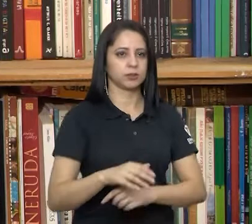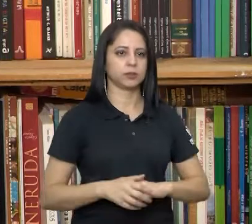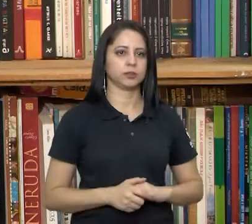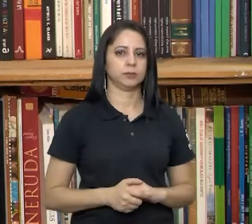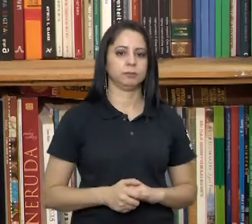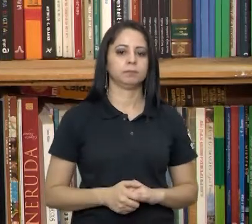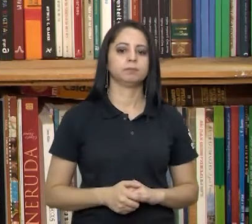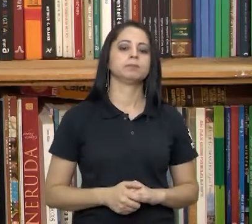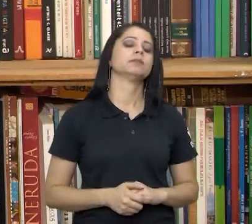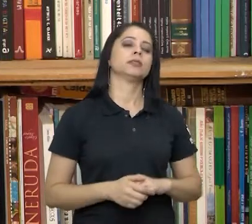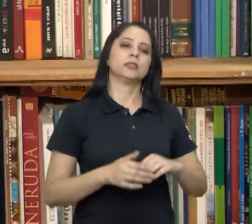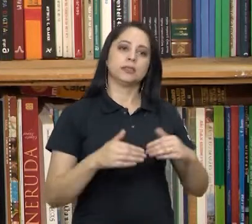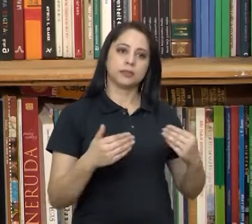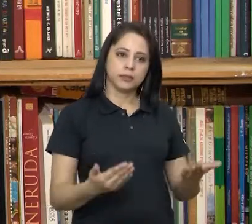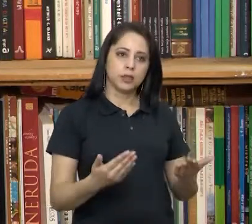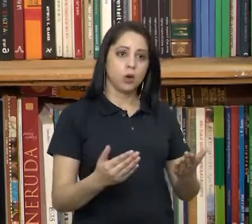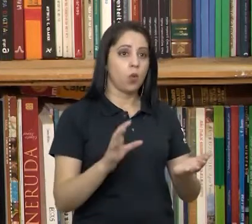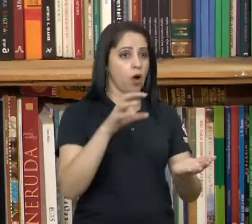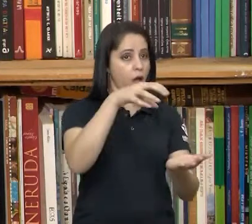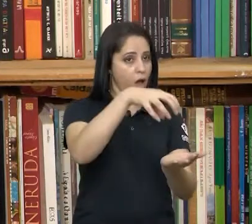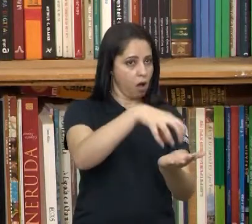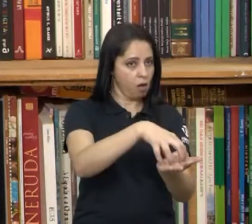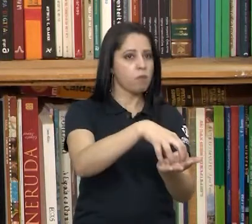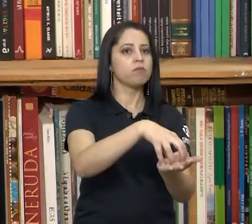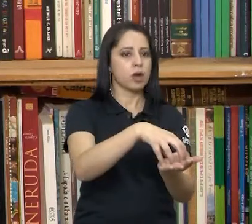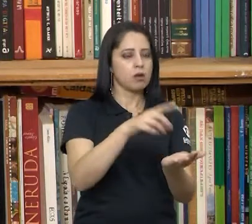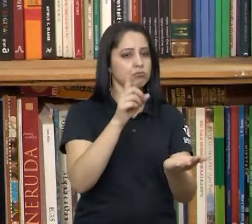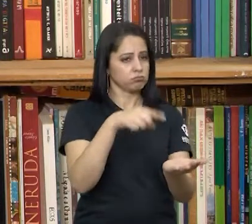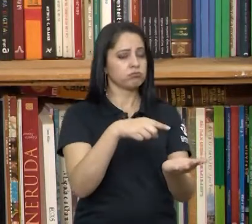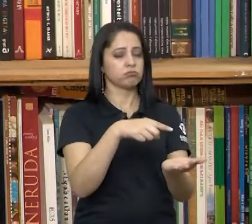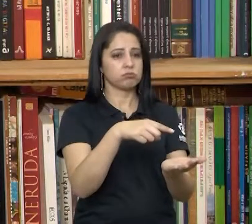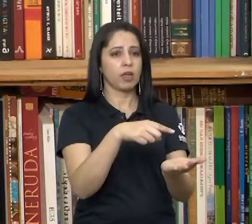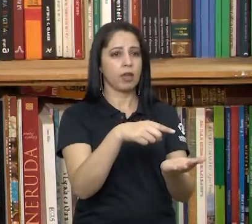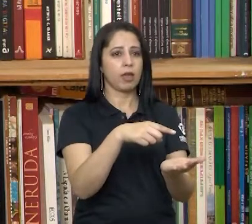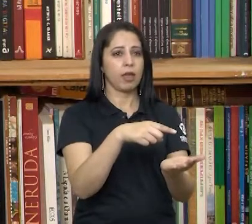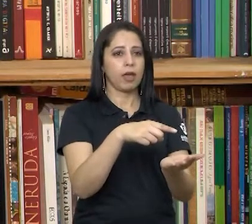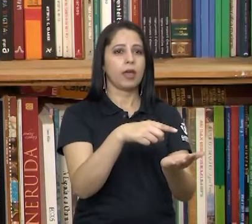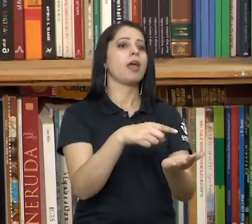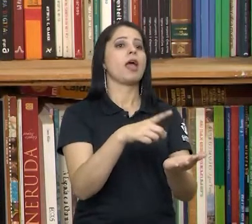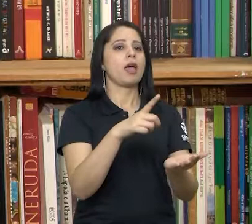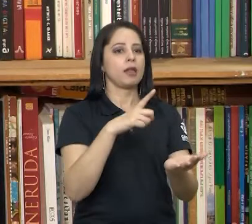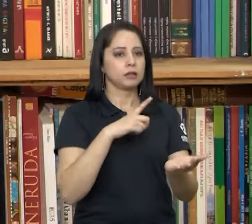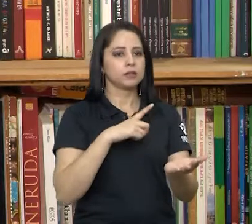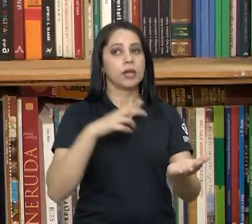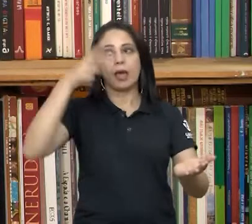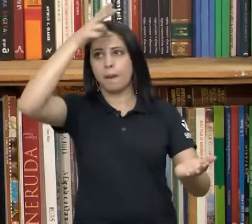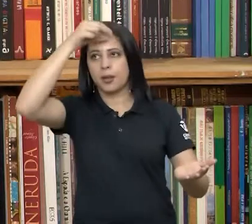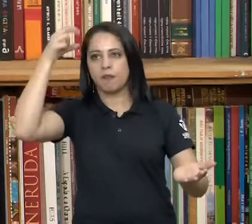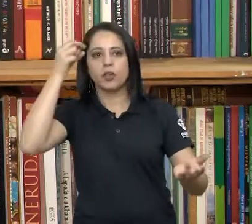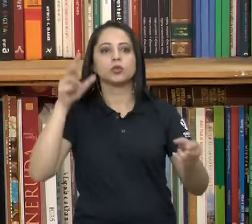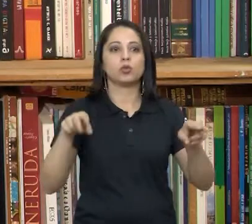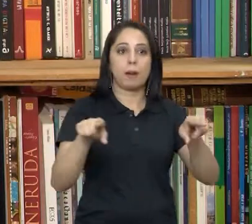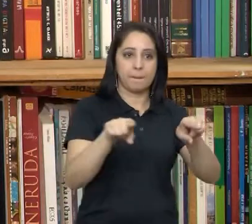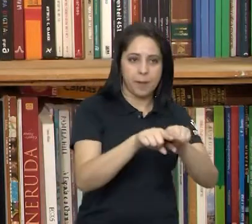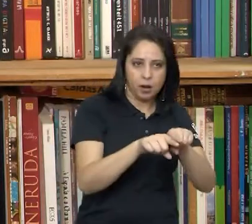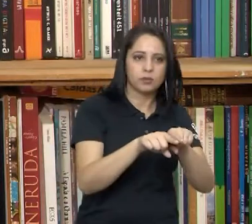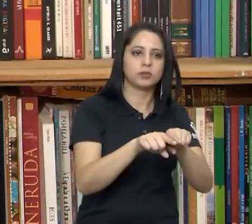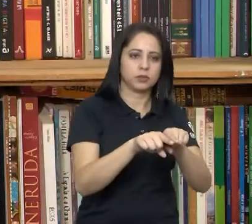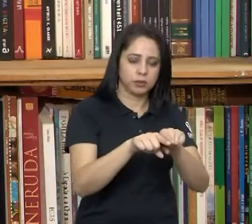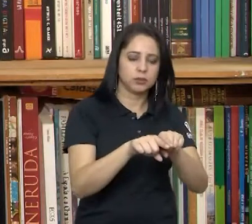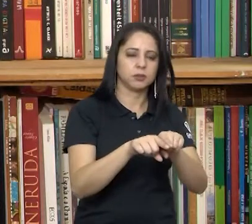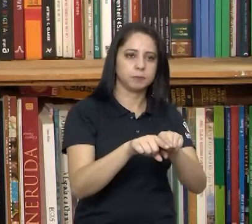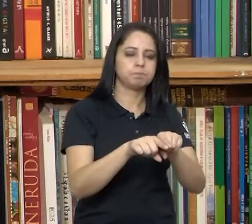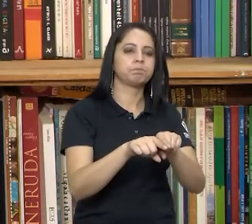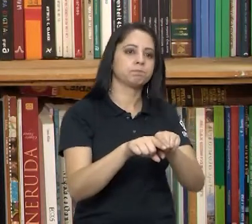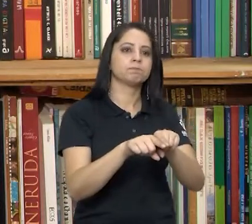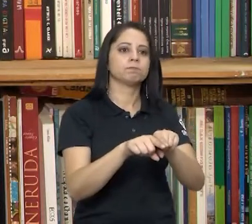fazia há muito tempo. Então é uma instituição que tem um termo de colaboração com a Prefeitura Municipal de